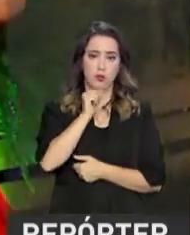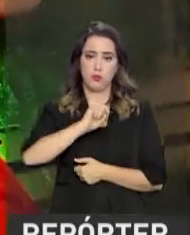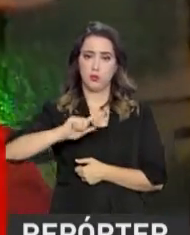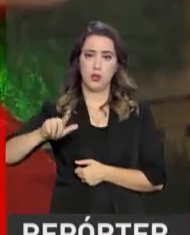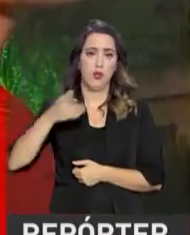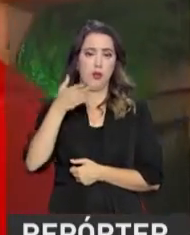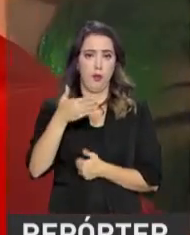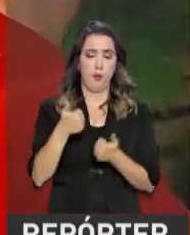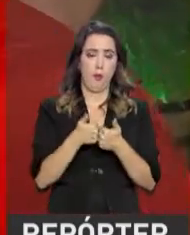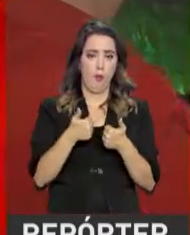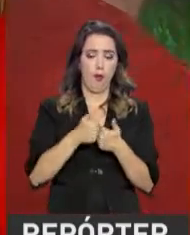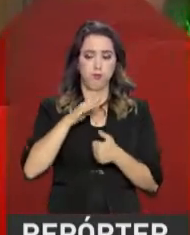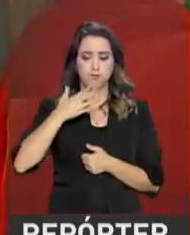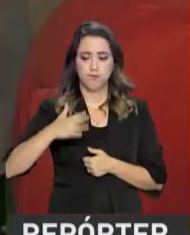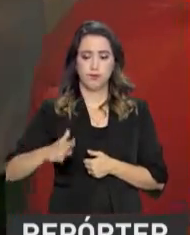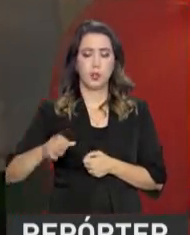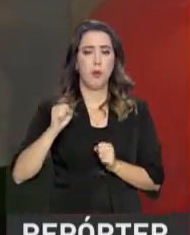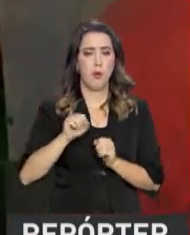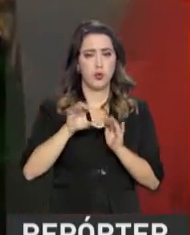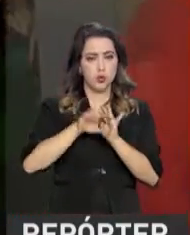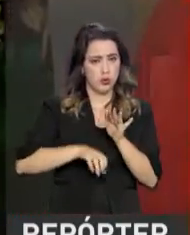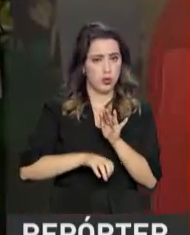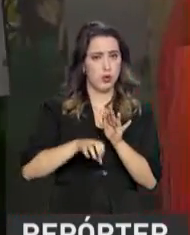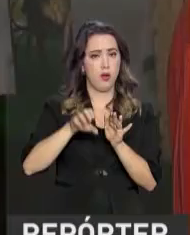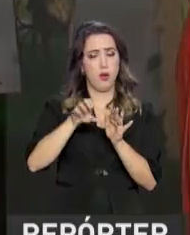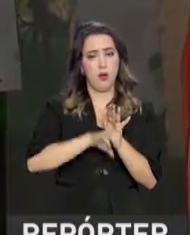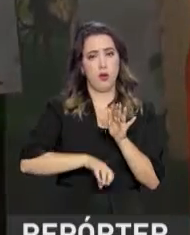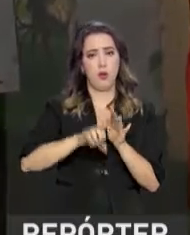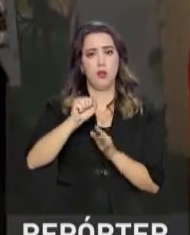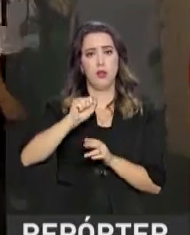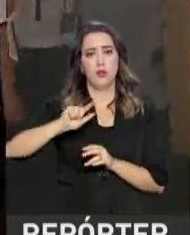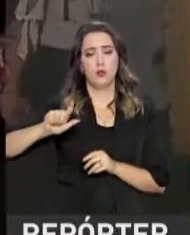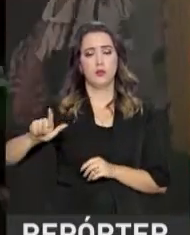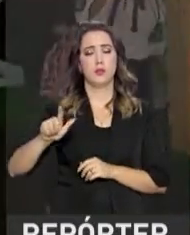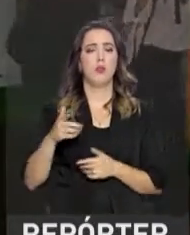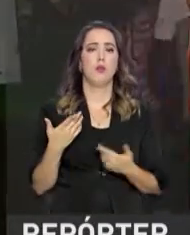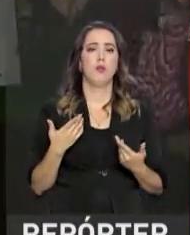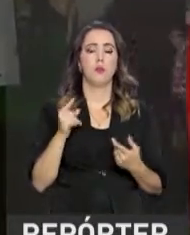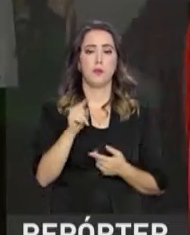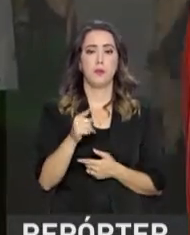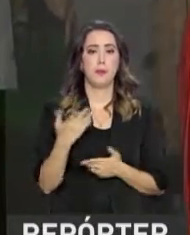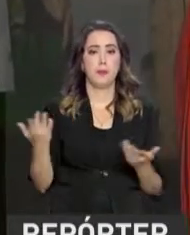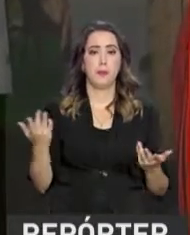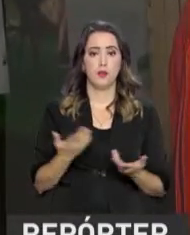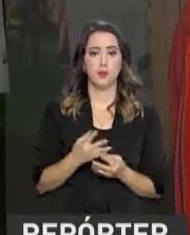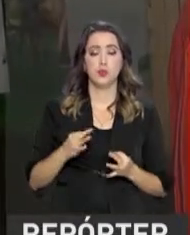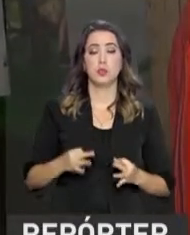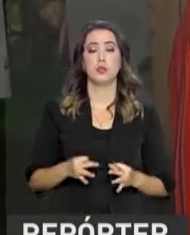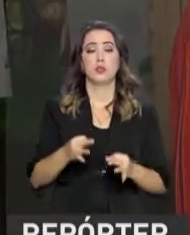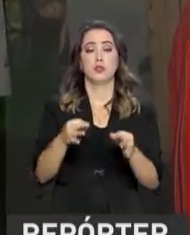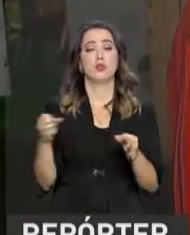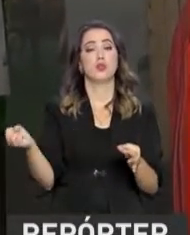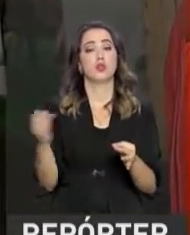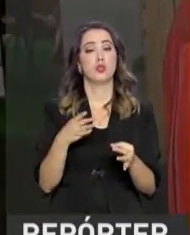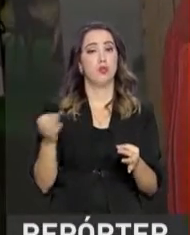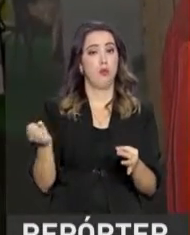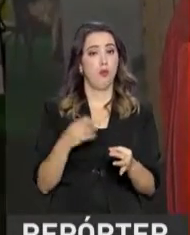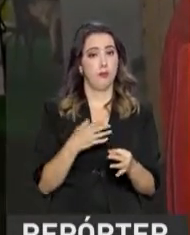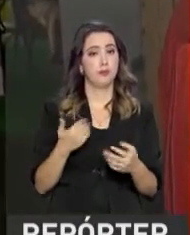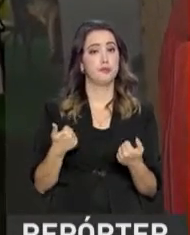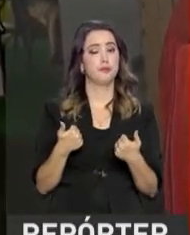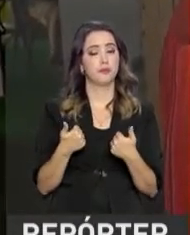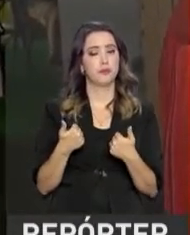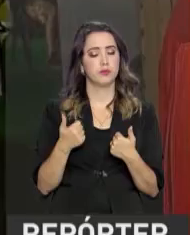dessalinização de água do mar, e quem estiver longe vai ter que fazer reuso. Então a tecnologia de membranas, que é o que o programa usa, por